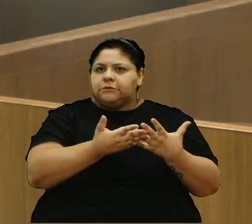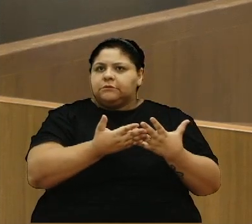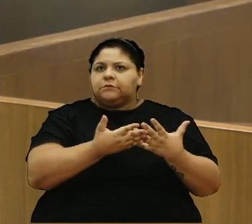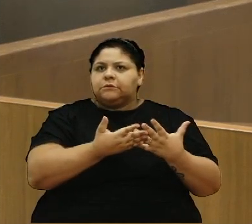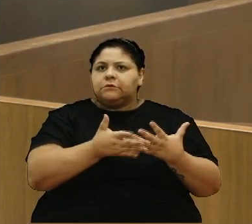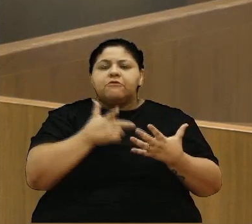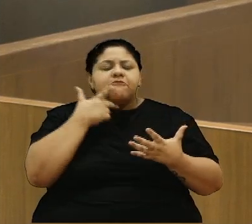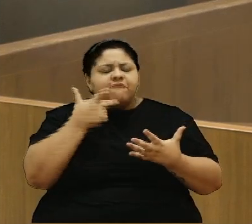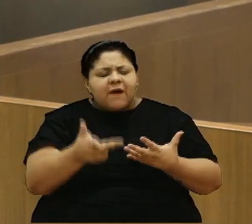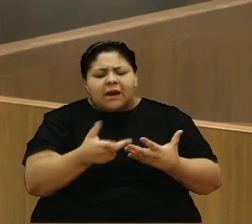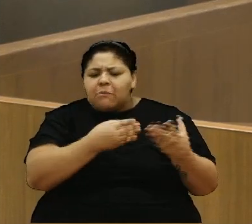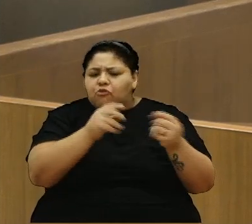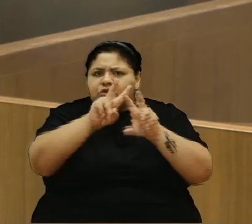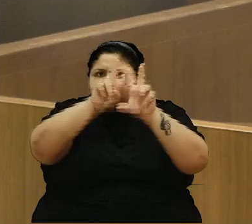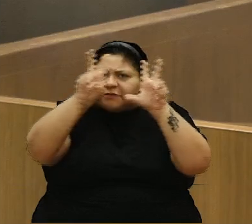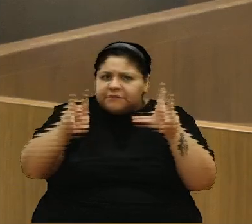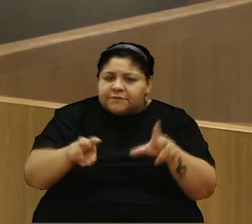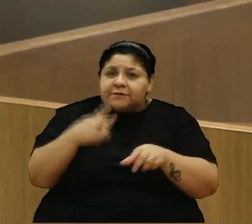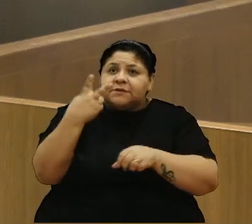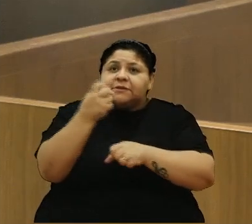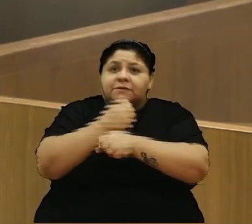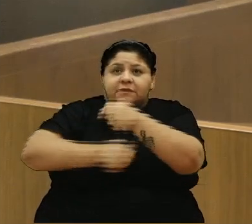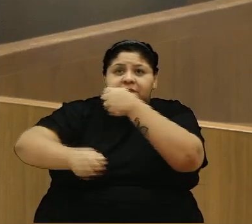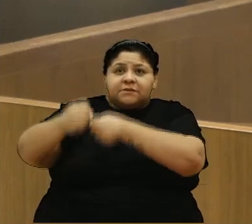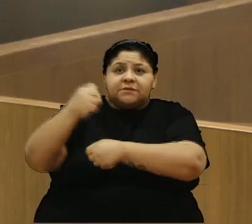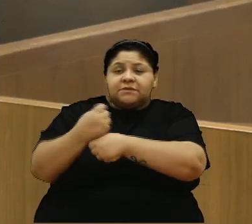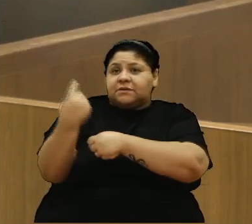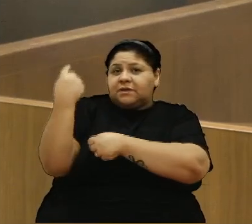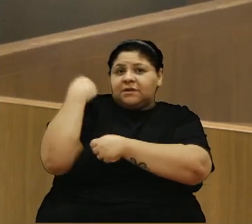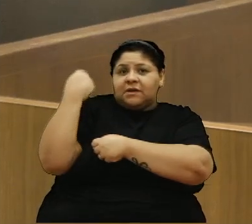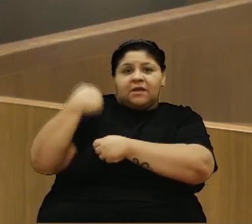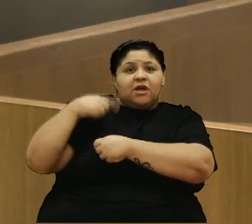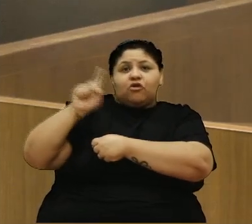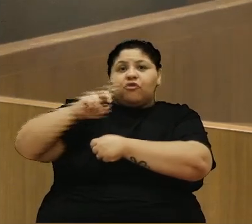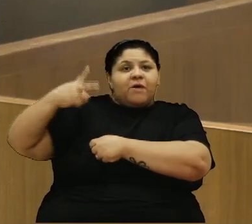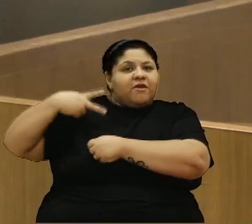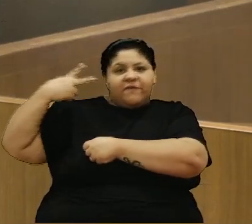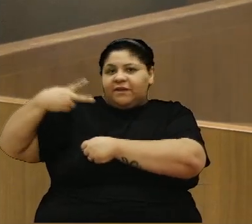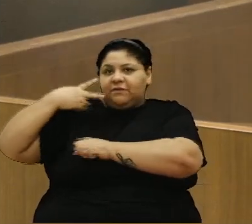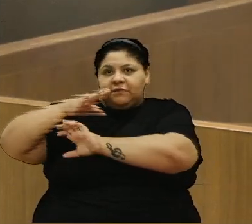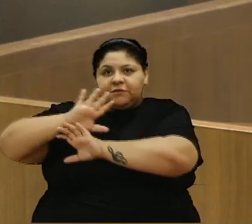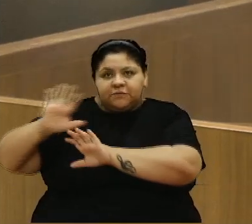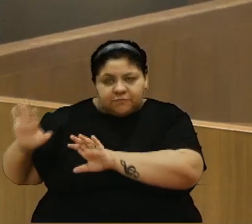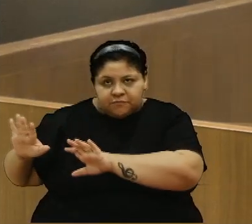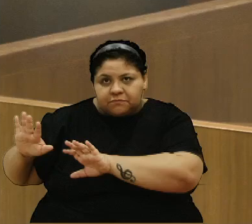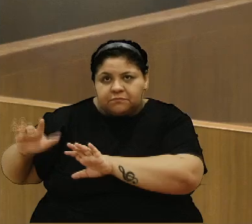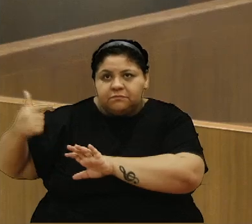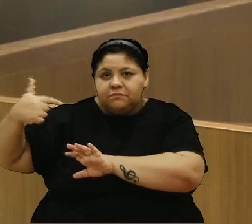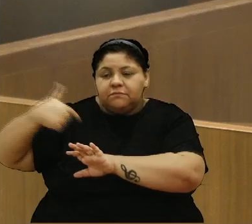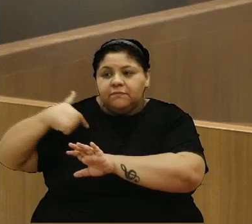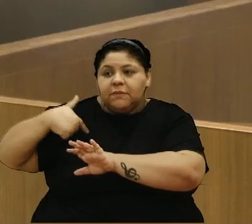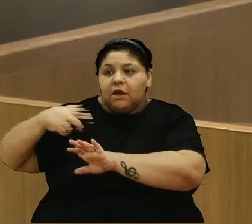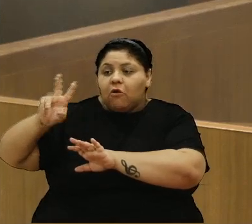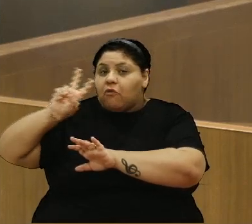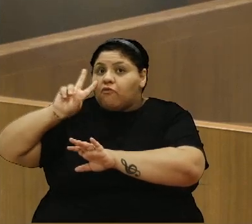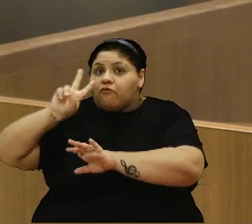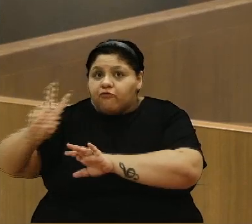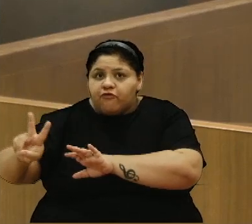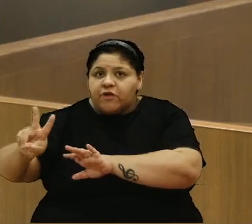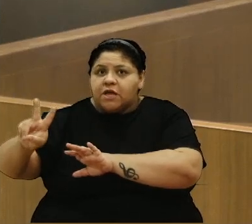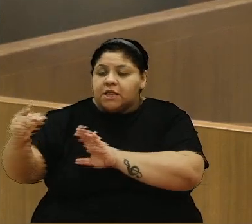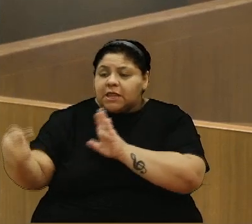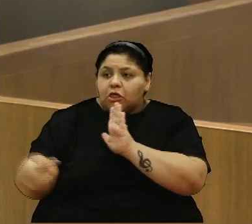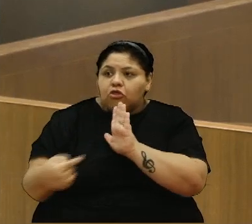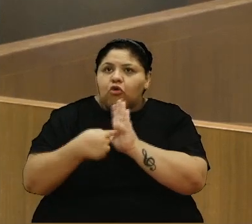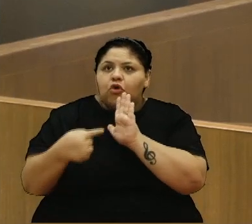tanto essas questões? Há 2 anos atrás, quando eu nem era vereadora ainda, eu me deparei com